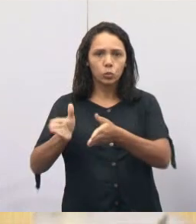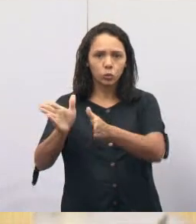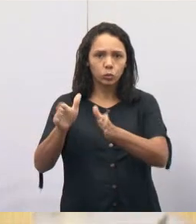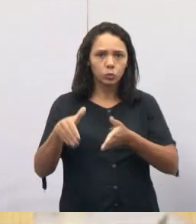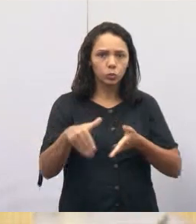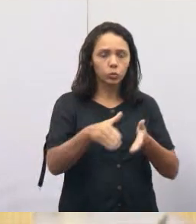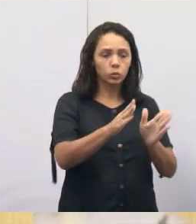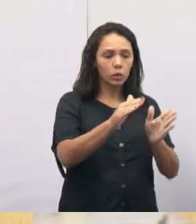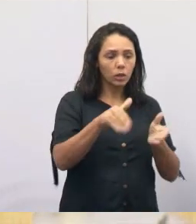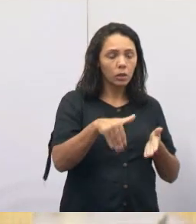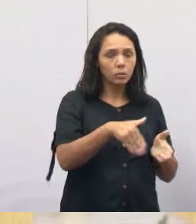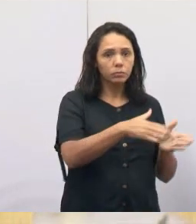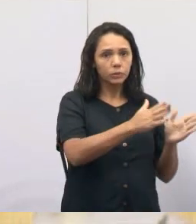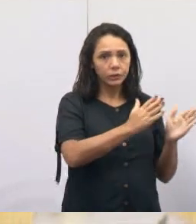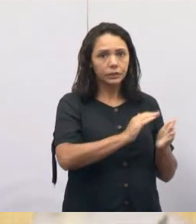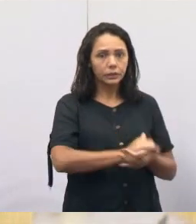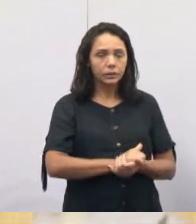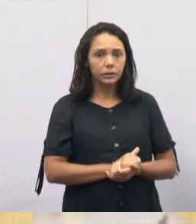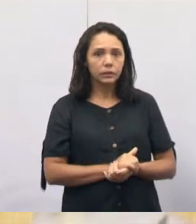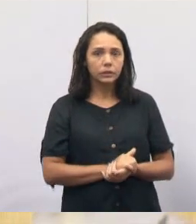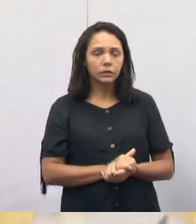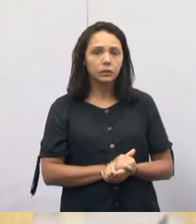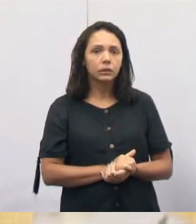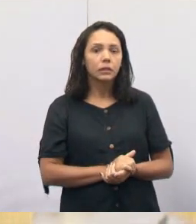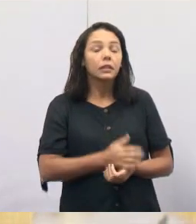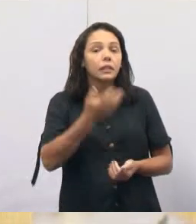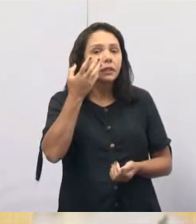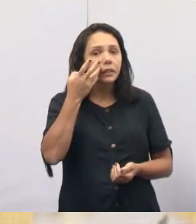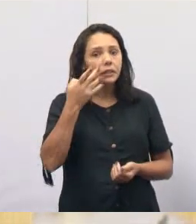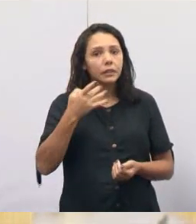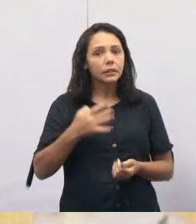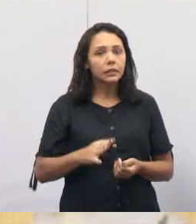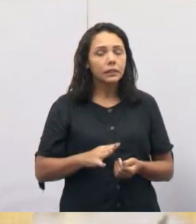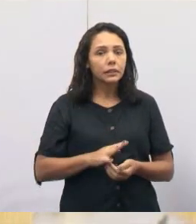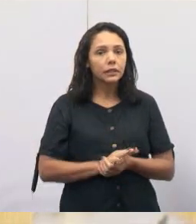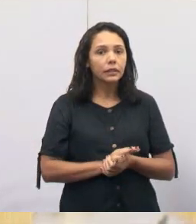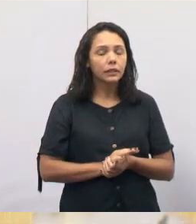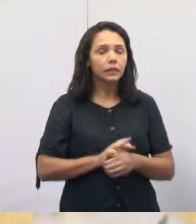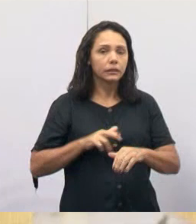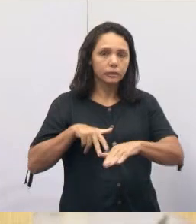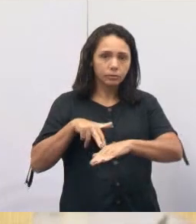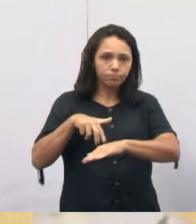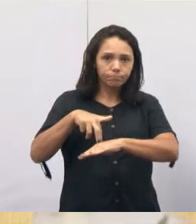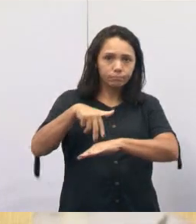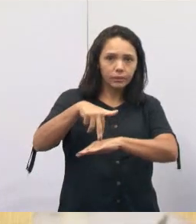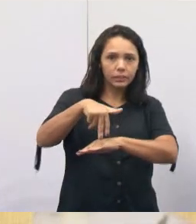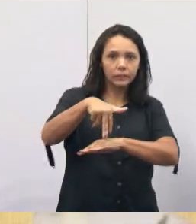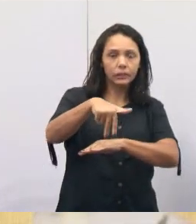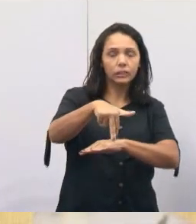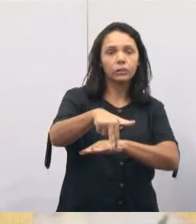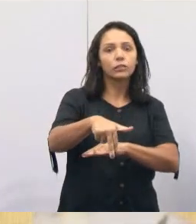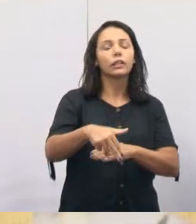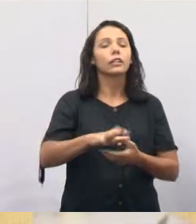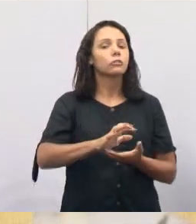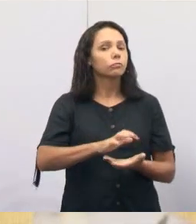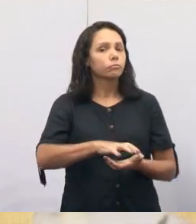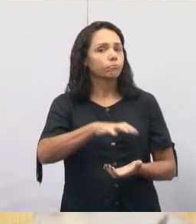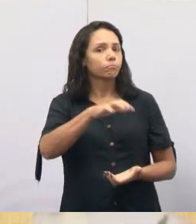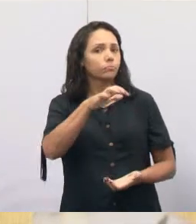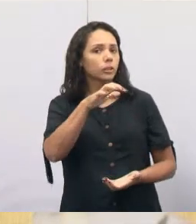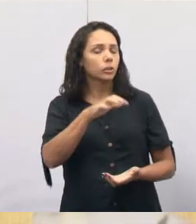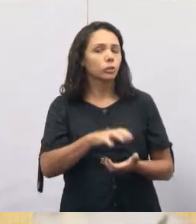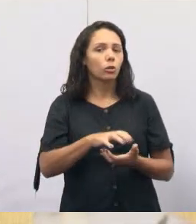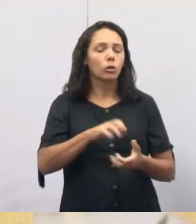muitas travessas na Takeuota, onde crianças atravessam ali, onde tem idosos, onde tem